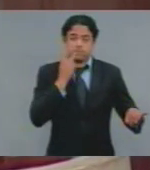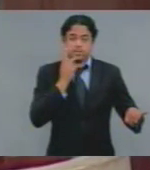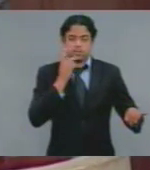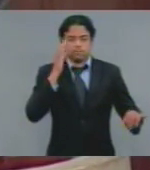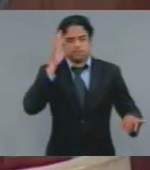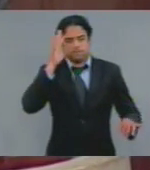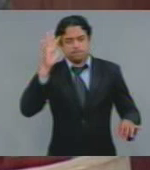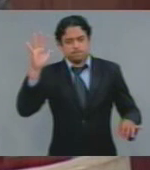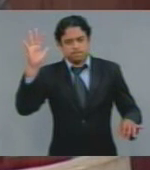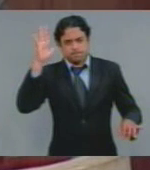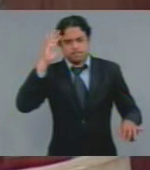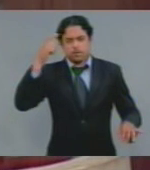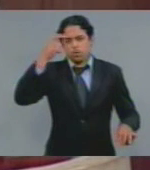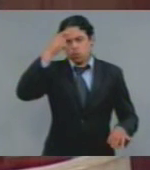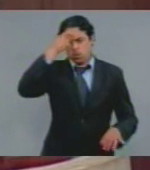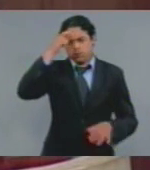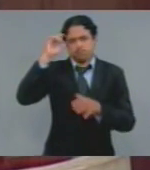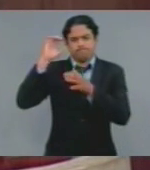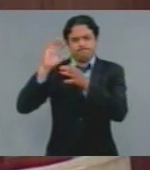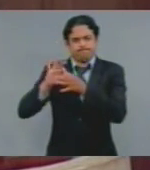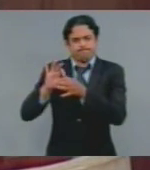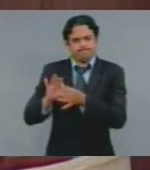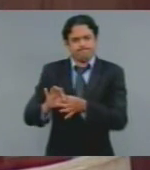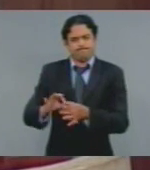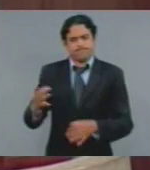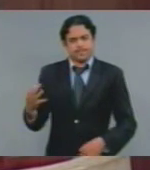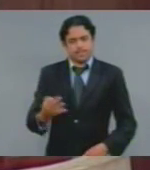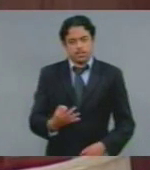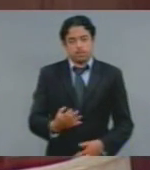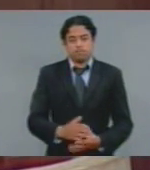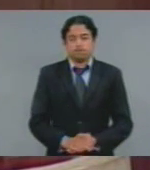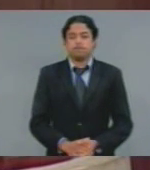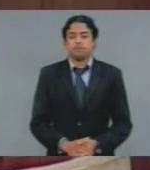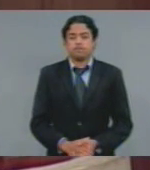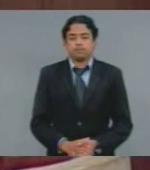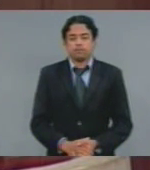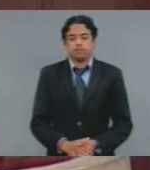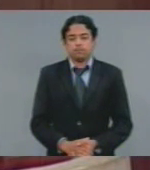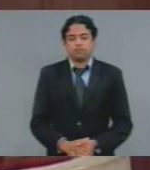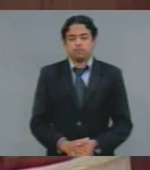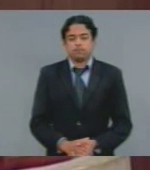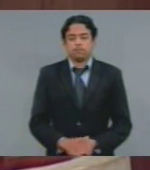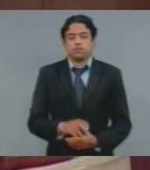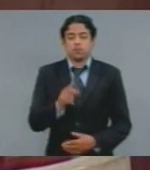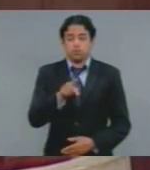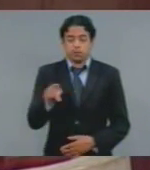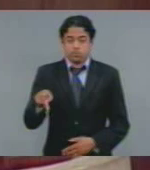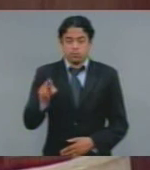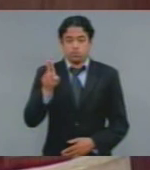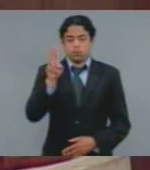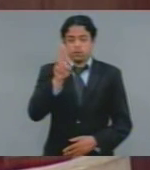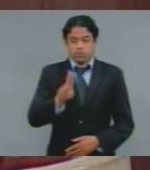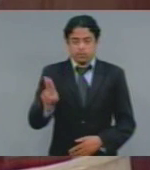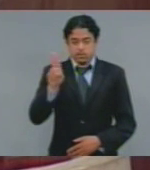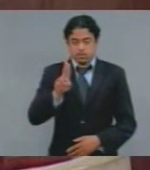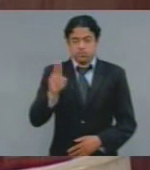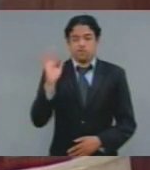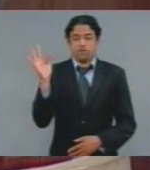bastante sensata, correta, que professores da Universidade Federal do